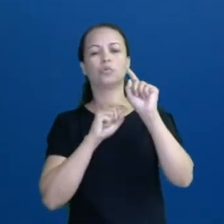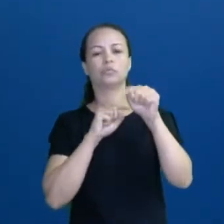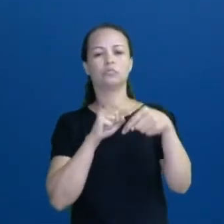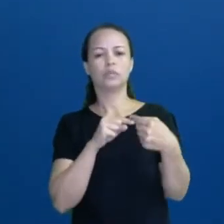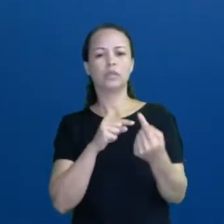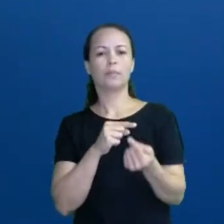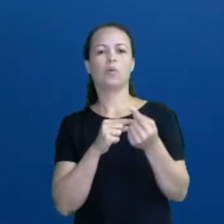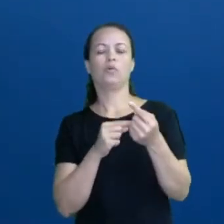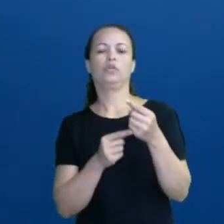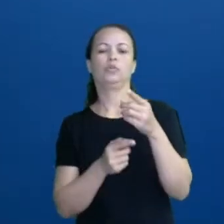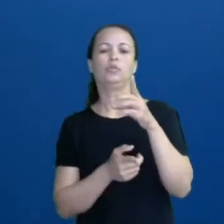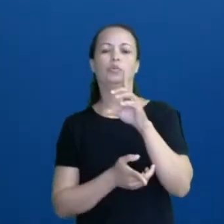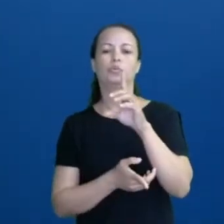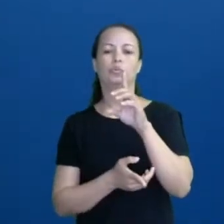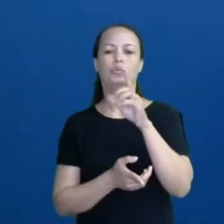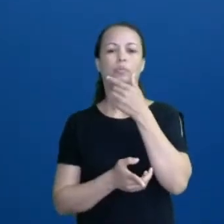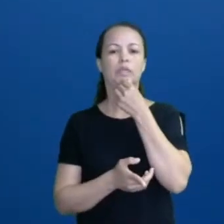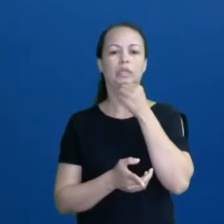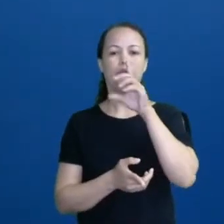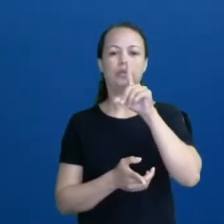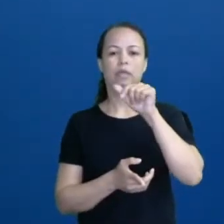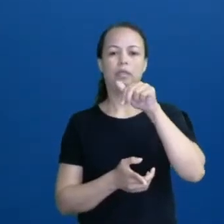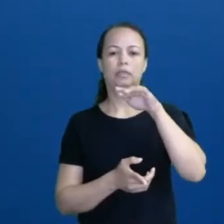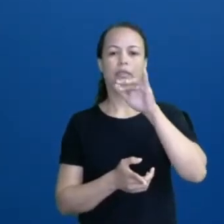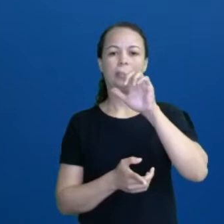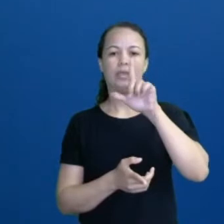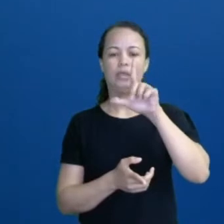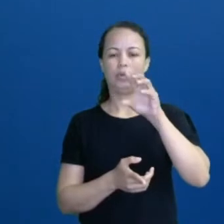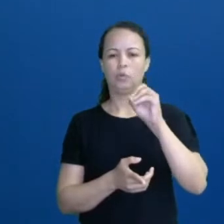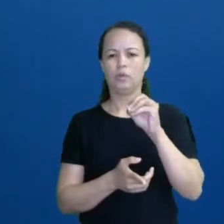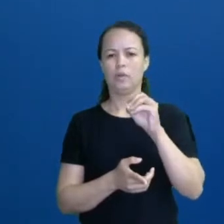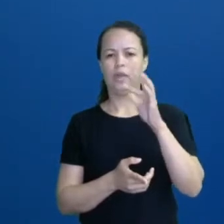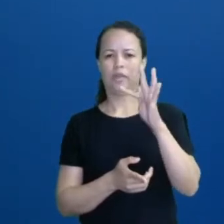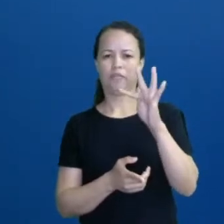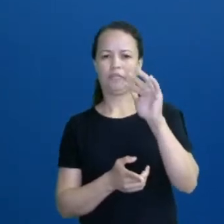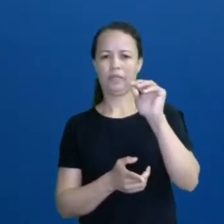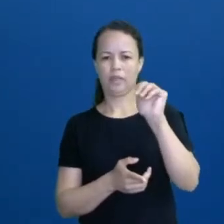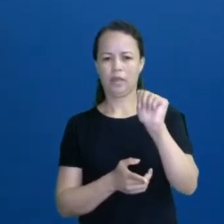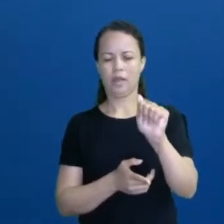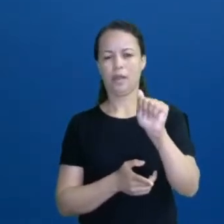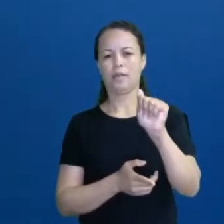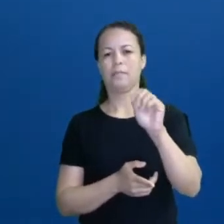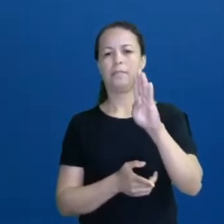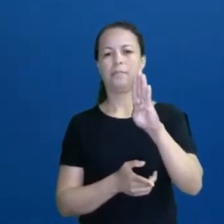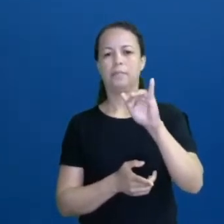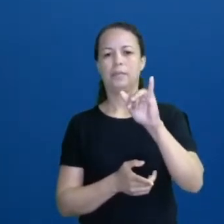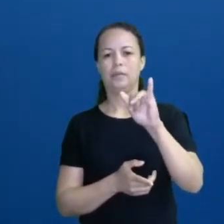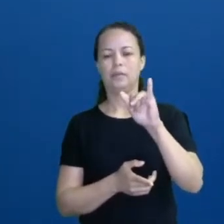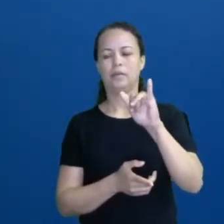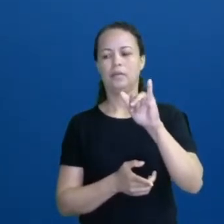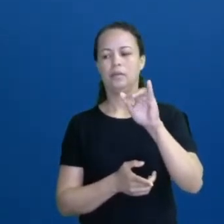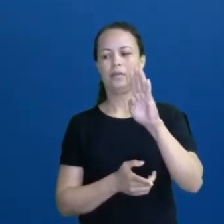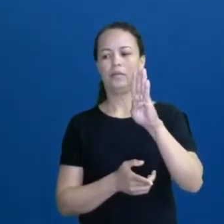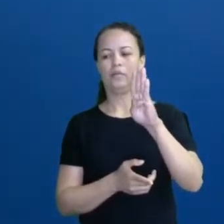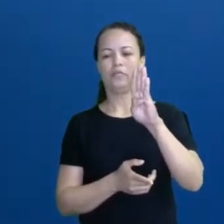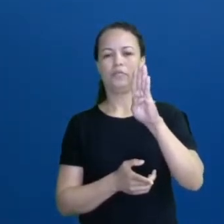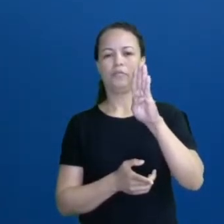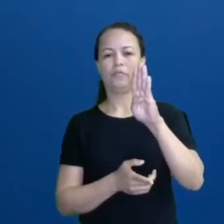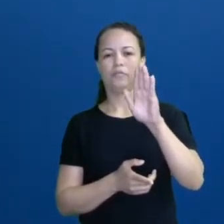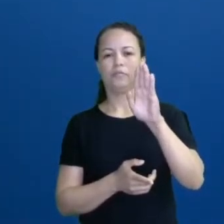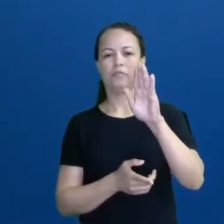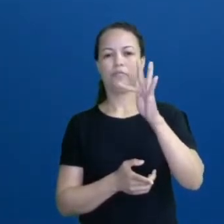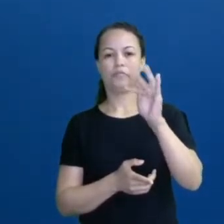do Danilo? Vamos ver aqui embaixo. F-A, Fá. B-I, Bi. Ó,